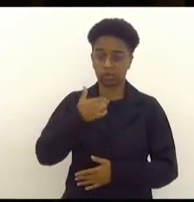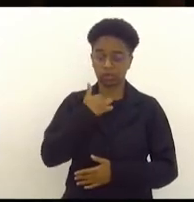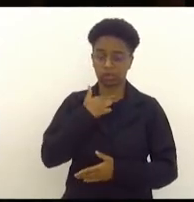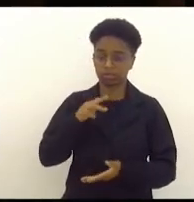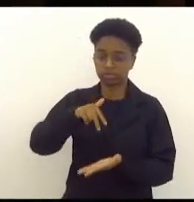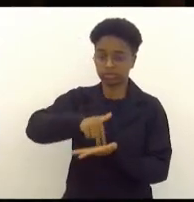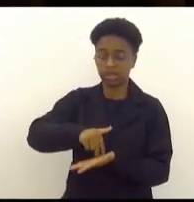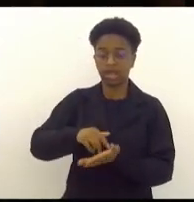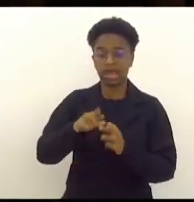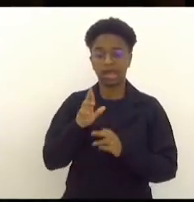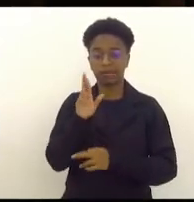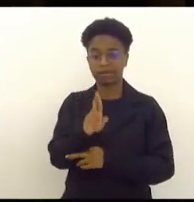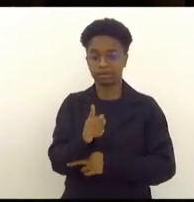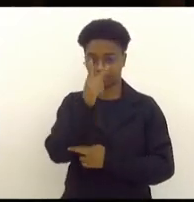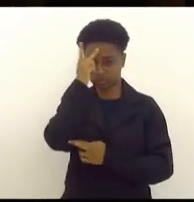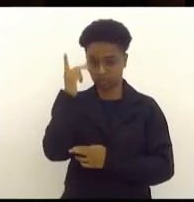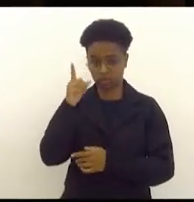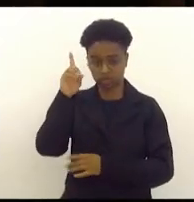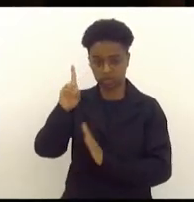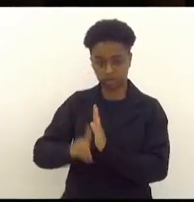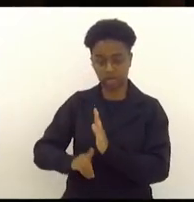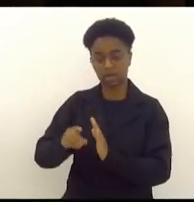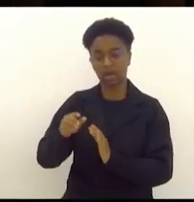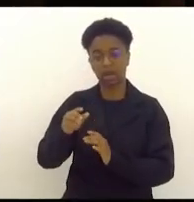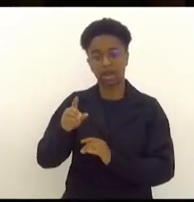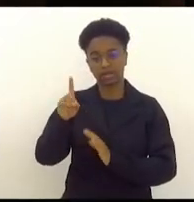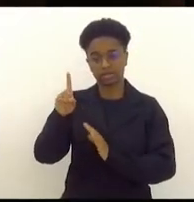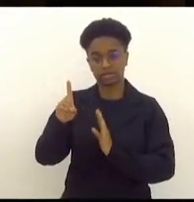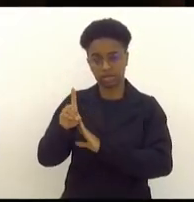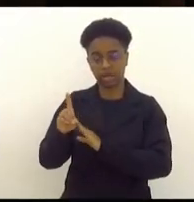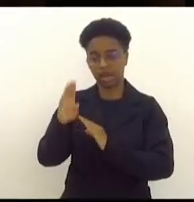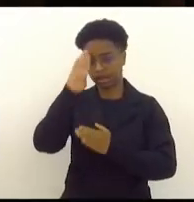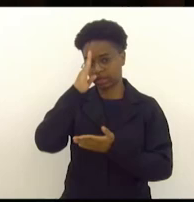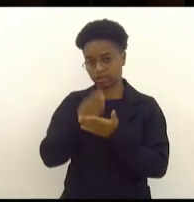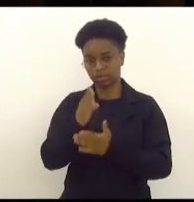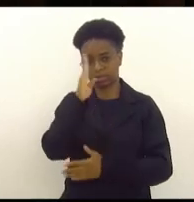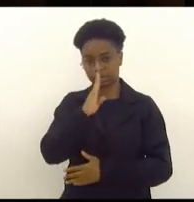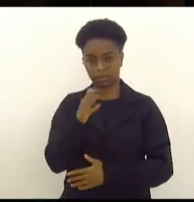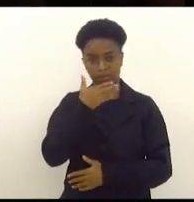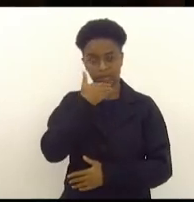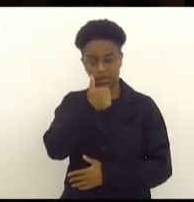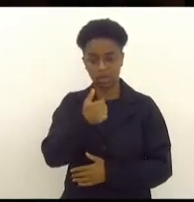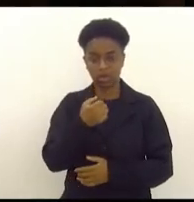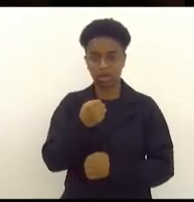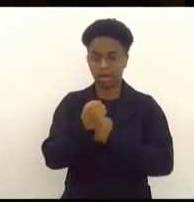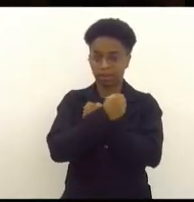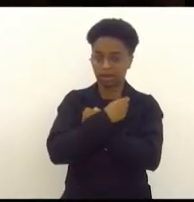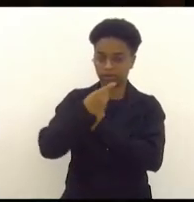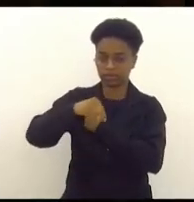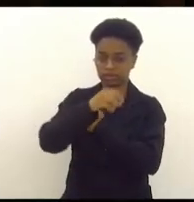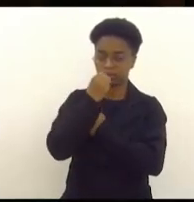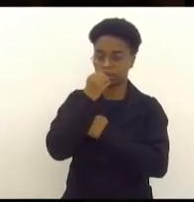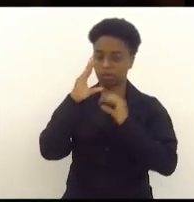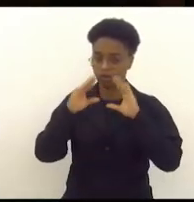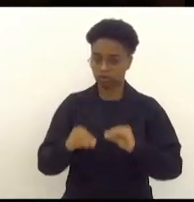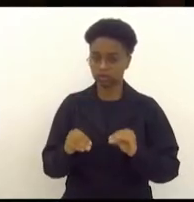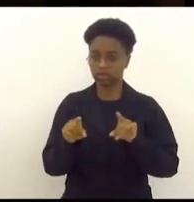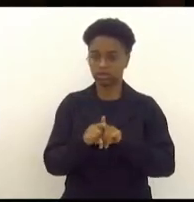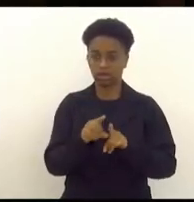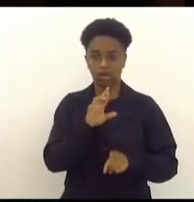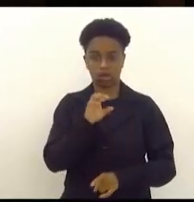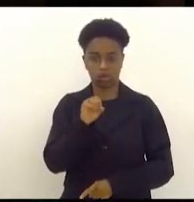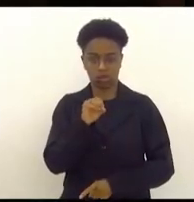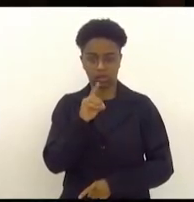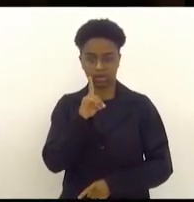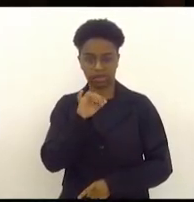os jovens de direita que acreditam no Brasil melhor um forte abraço a todos aí Boa noite e Rodrigão